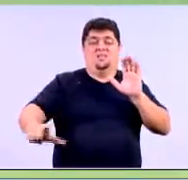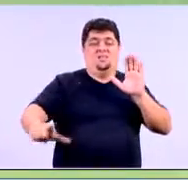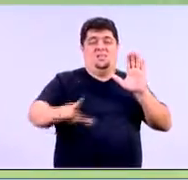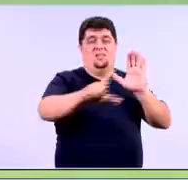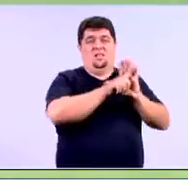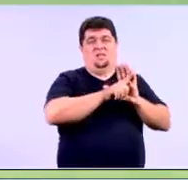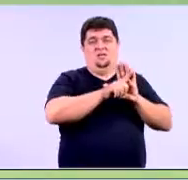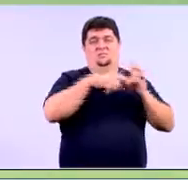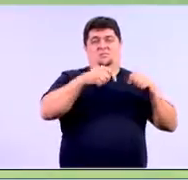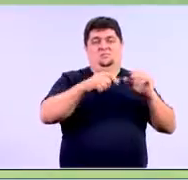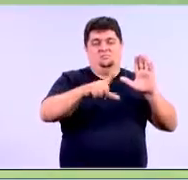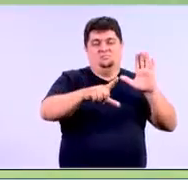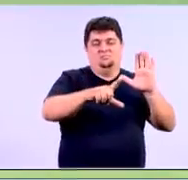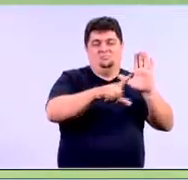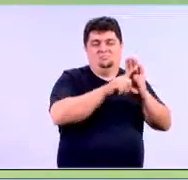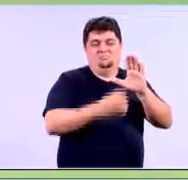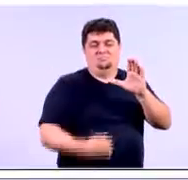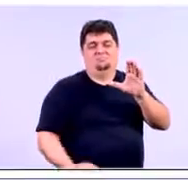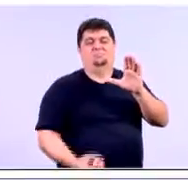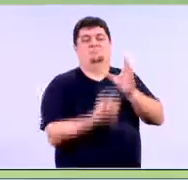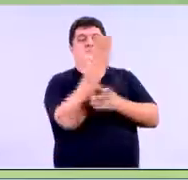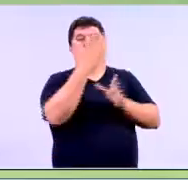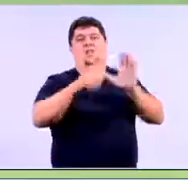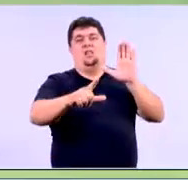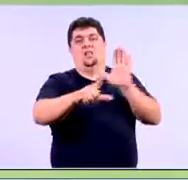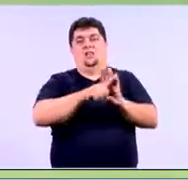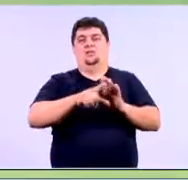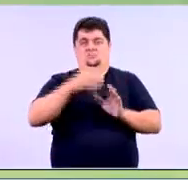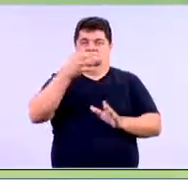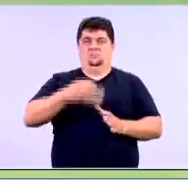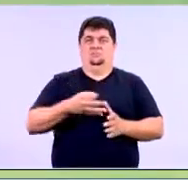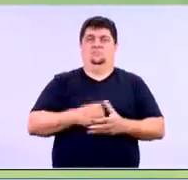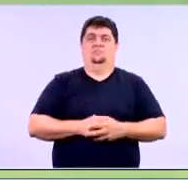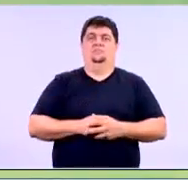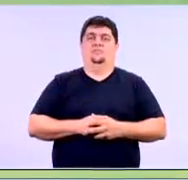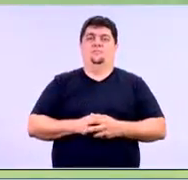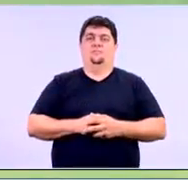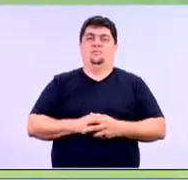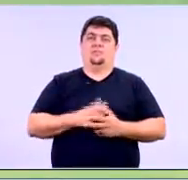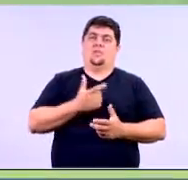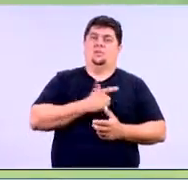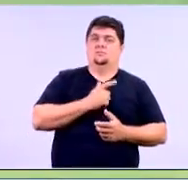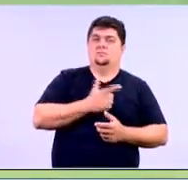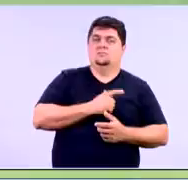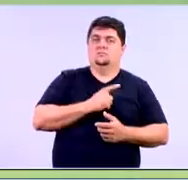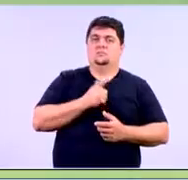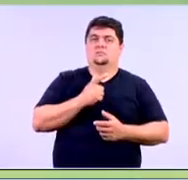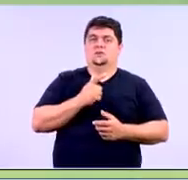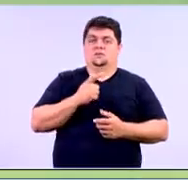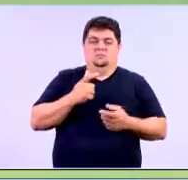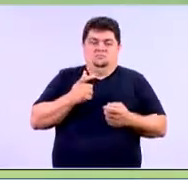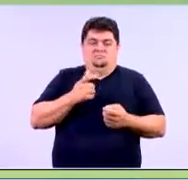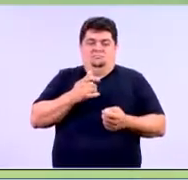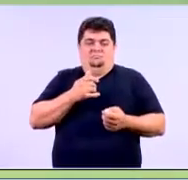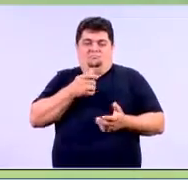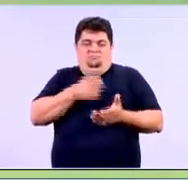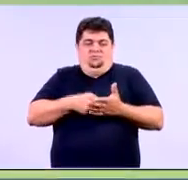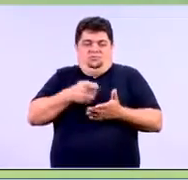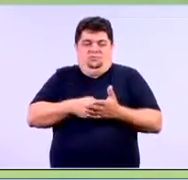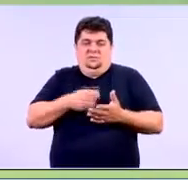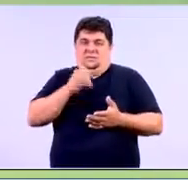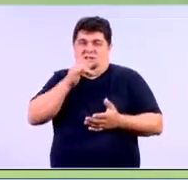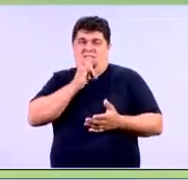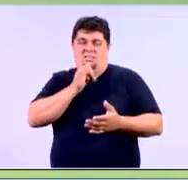lei para ser cobrado o tributo, correto? Ou seja, que não constitua sanção de ato ilícito, ou seja,